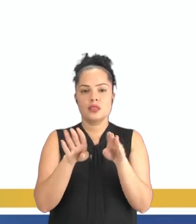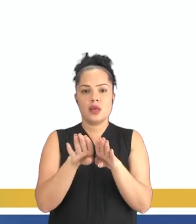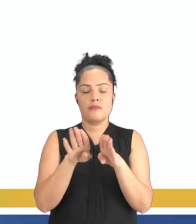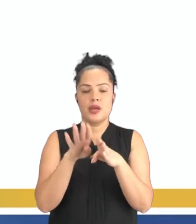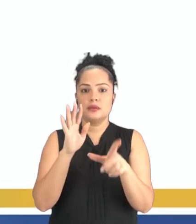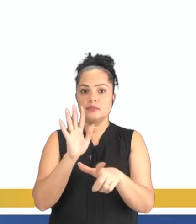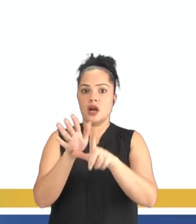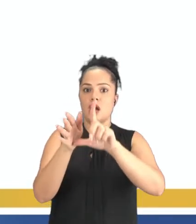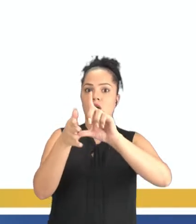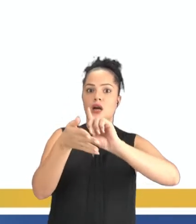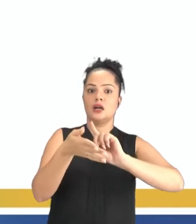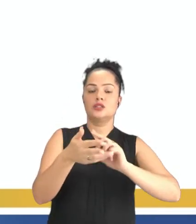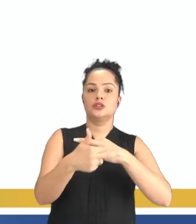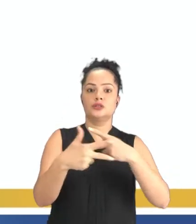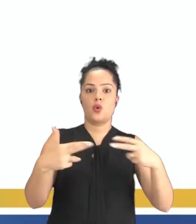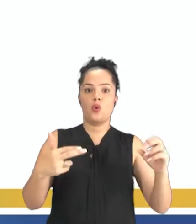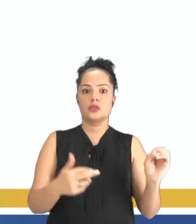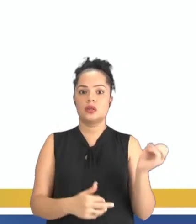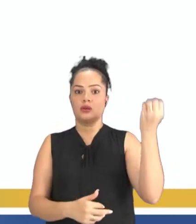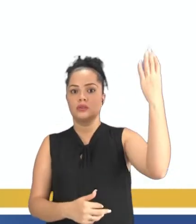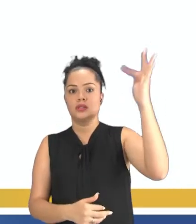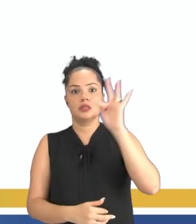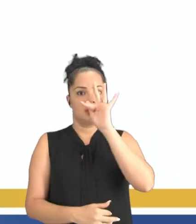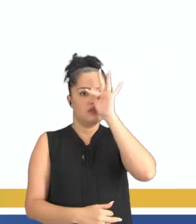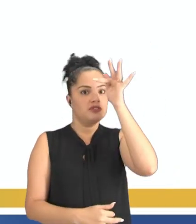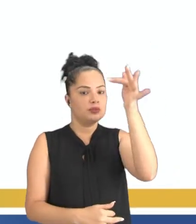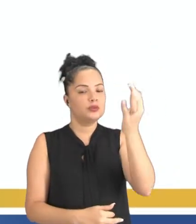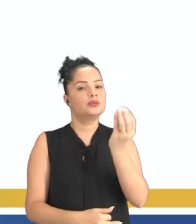situações que pudessem acontecer no futuro. Gente, a